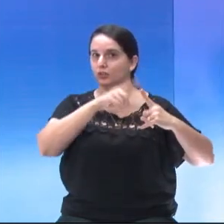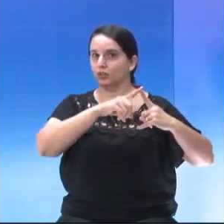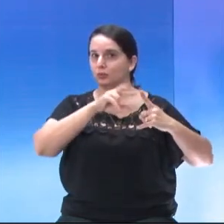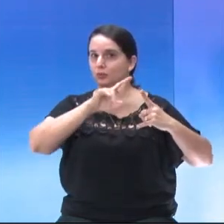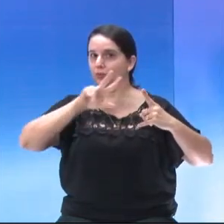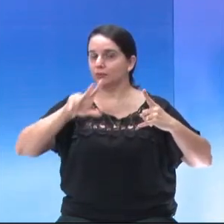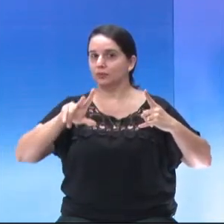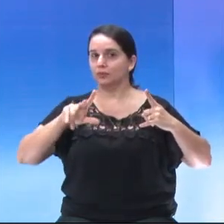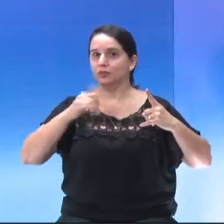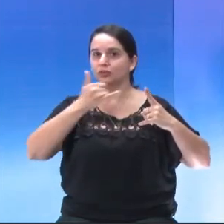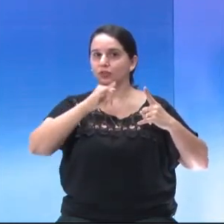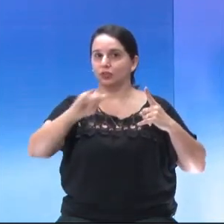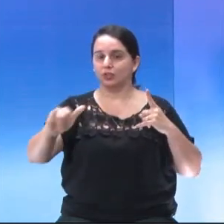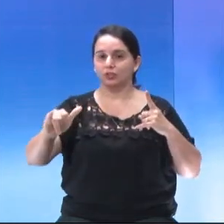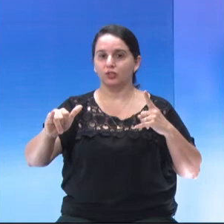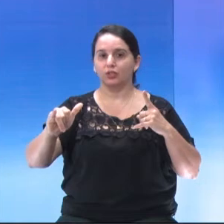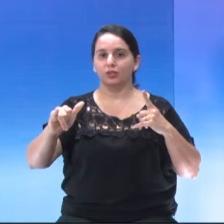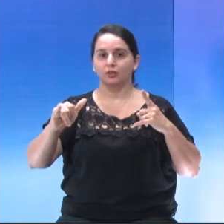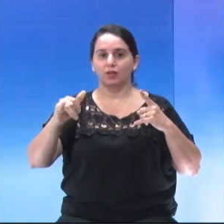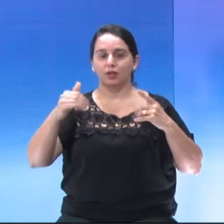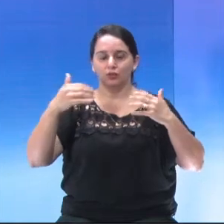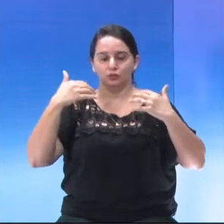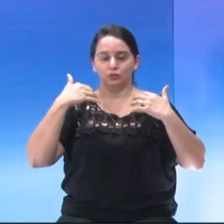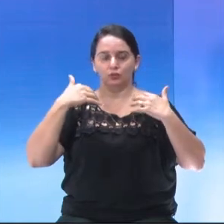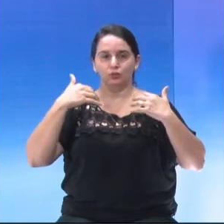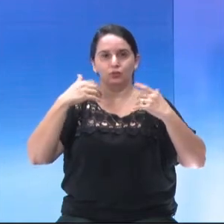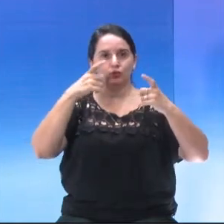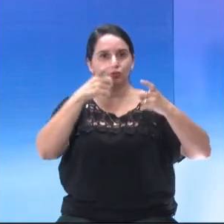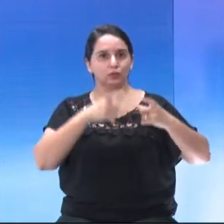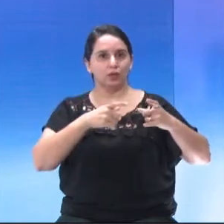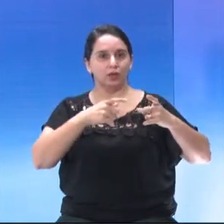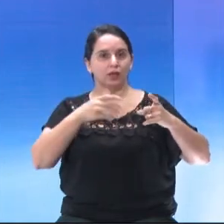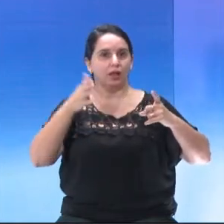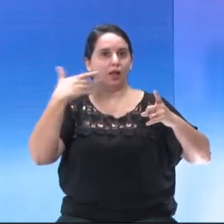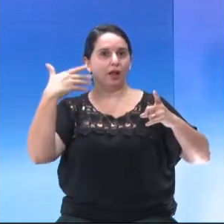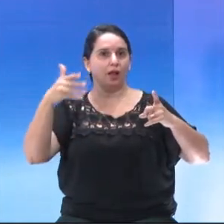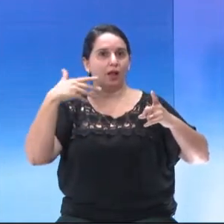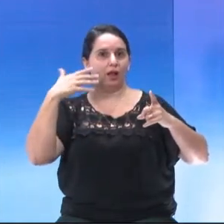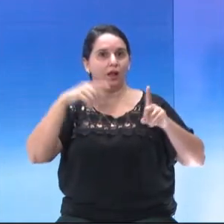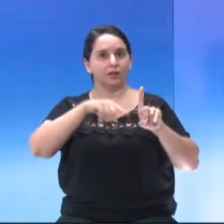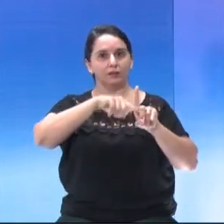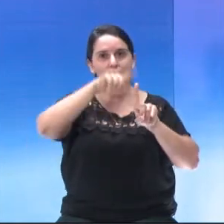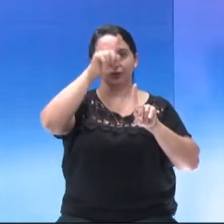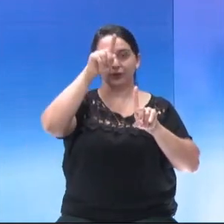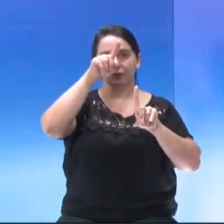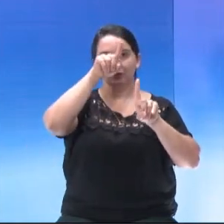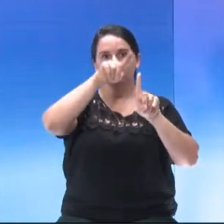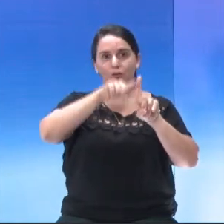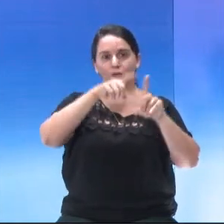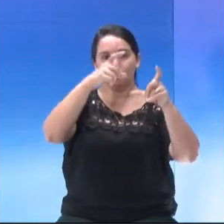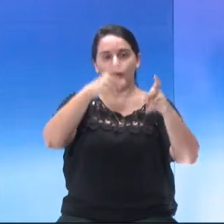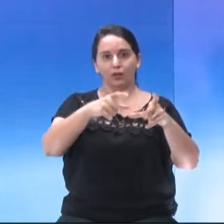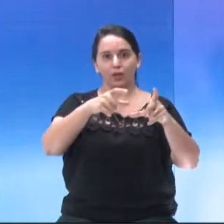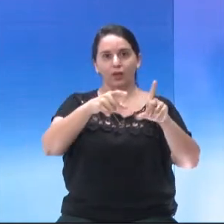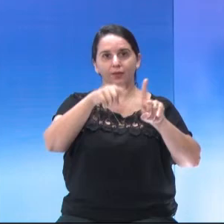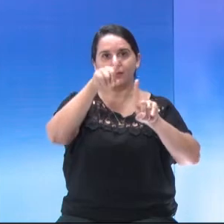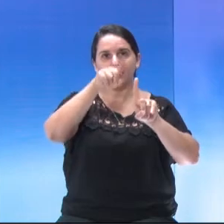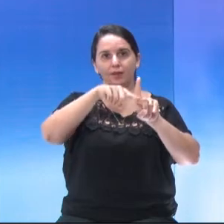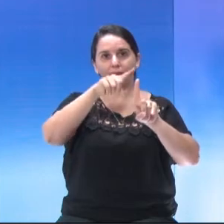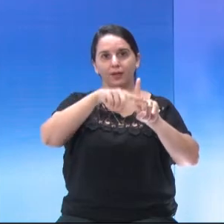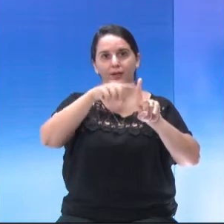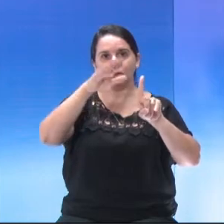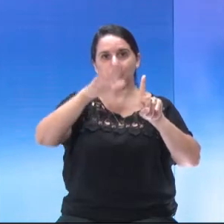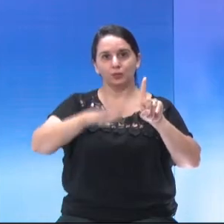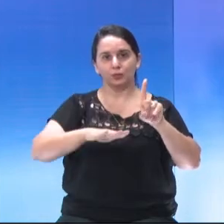trânsito, que geralmente vai de um corpo de maior temperatura para um corpo de menor temperatura. E essa